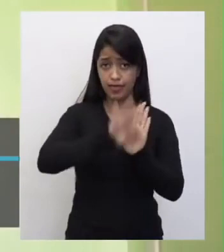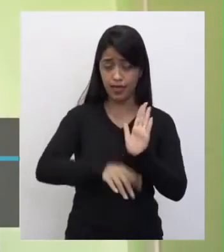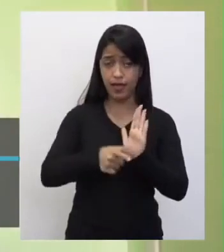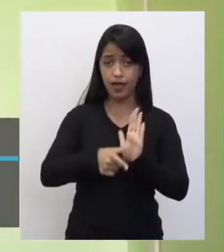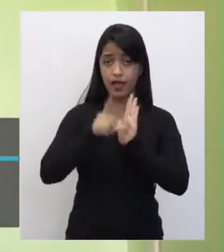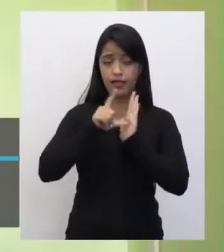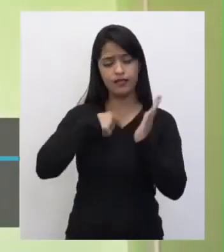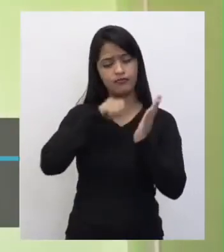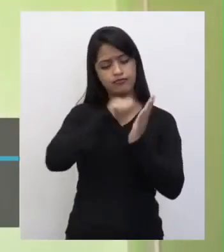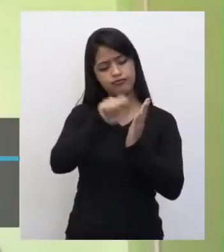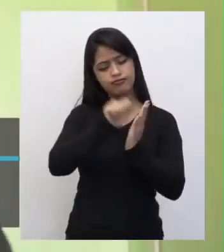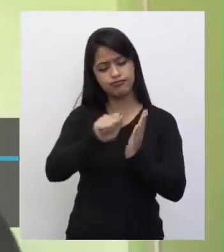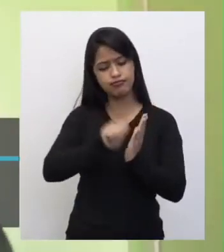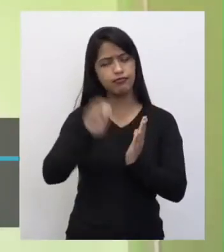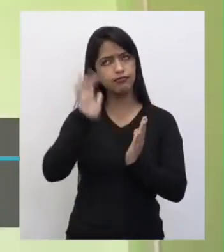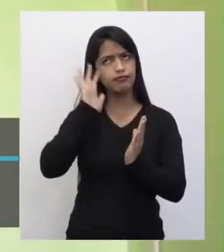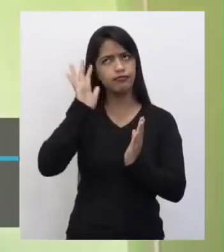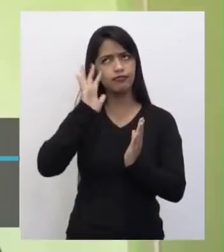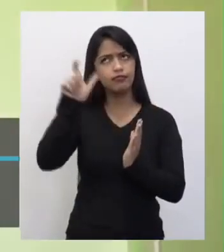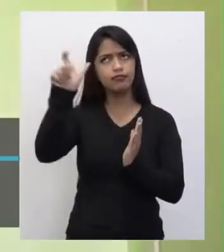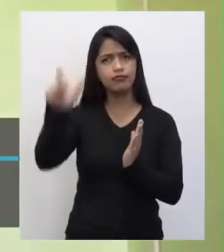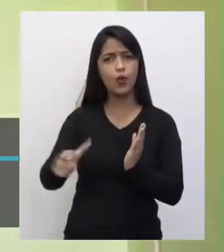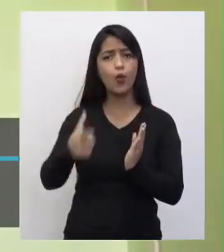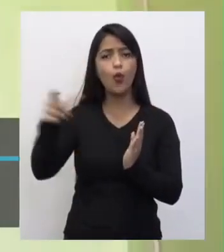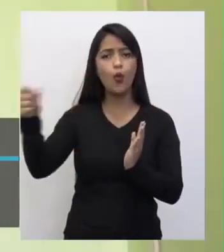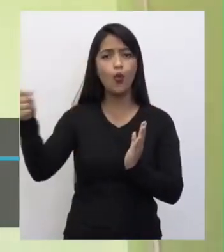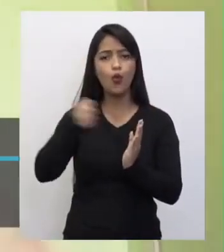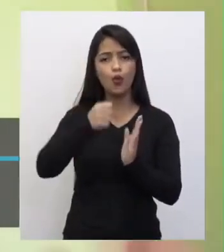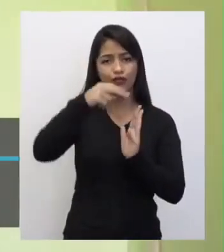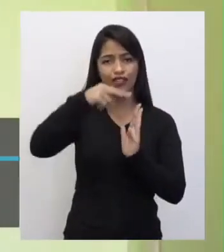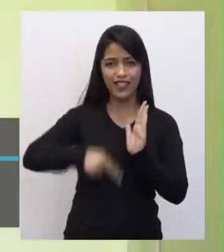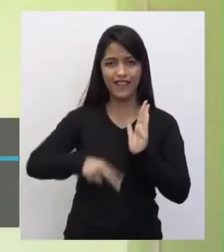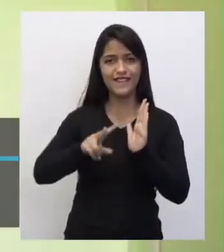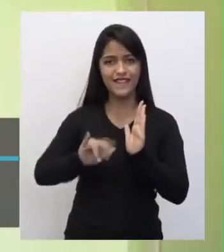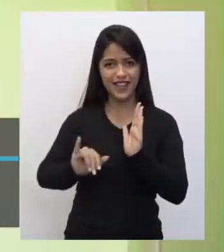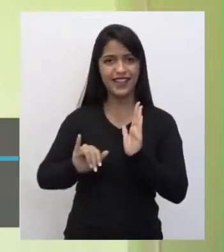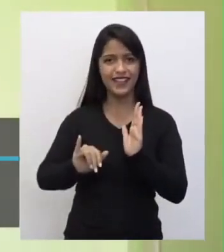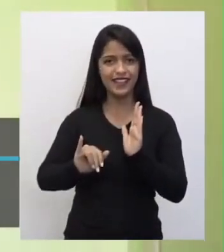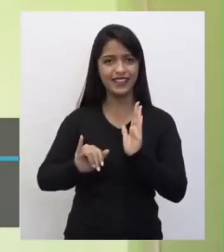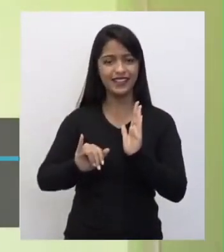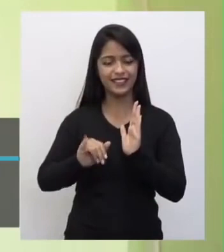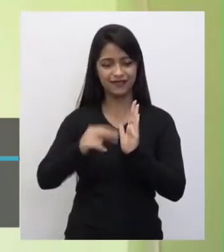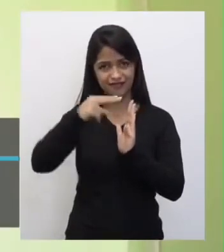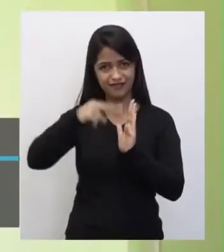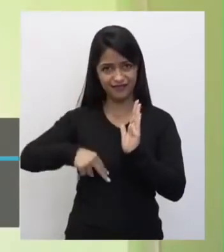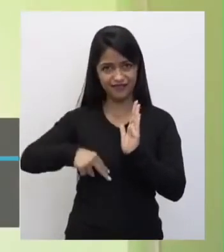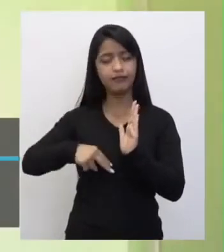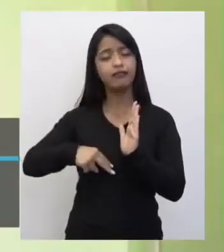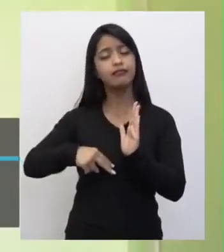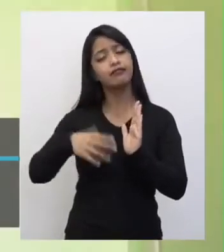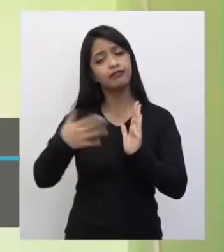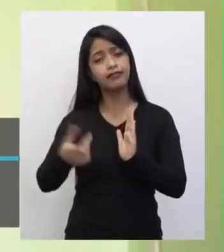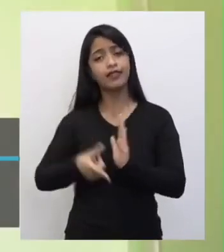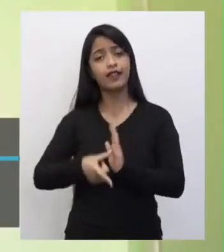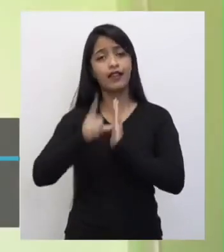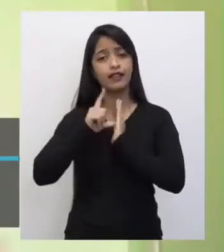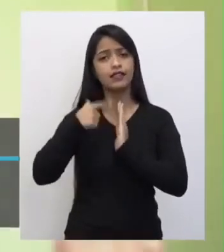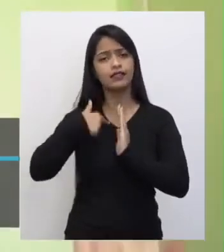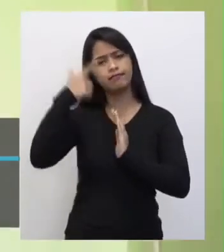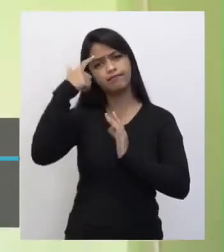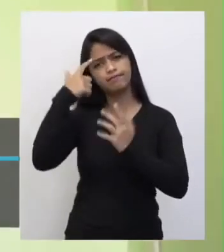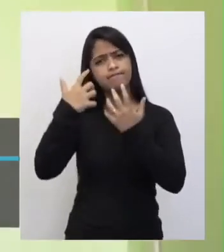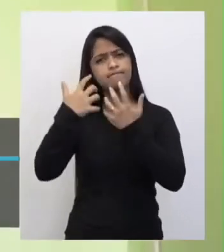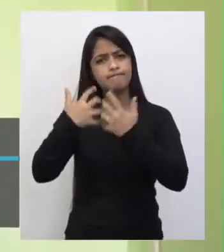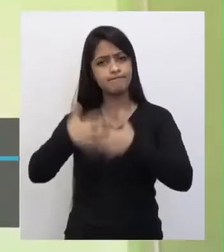na reprodução desse texto para outras pessoas, né? Pensando que outras pessoas terão acesso a ele, a gente tem que se preocupar se